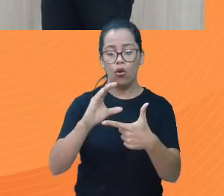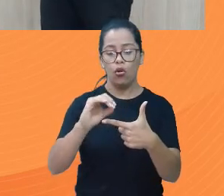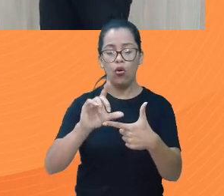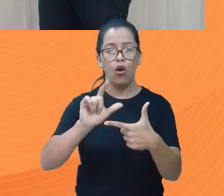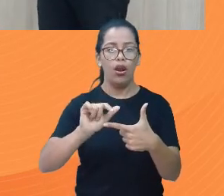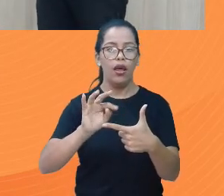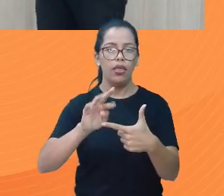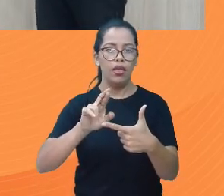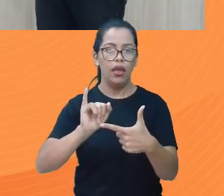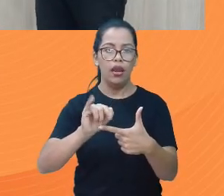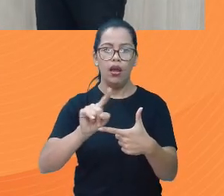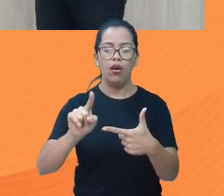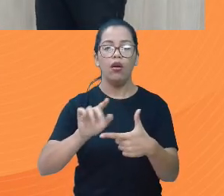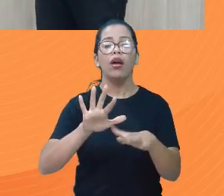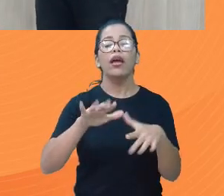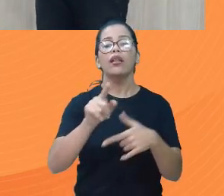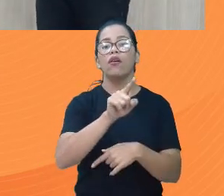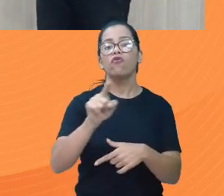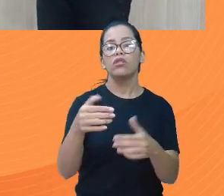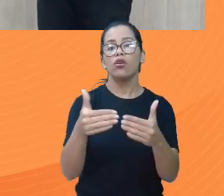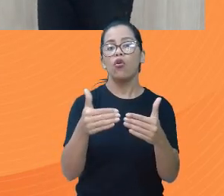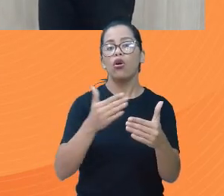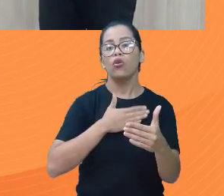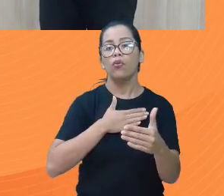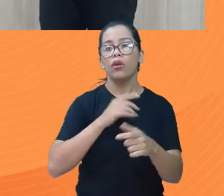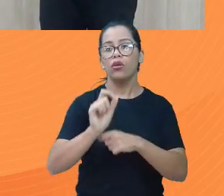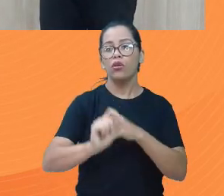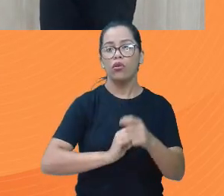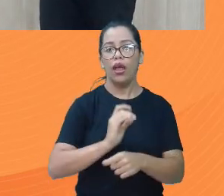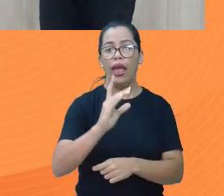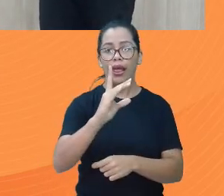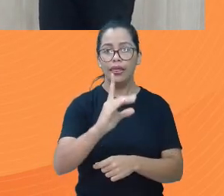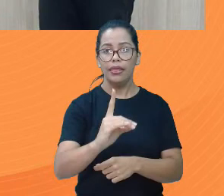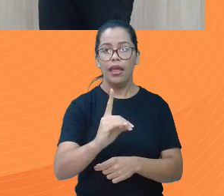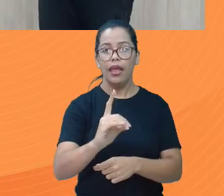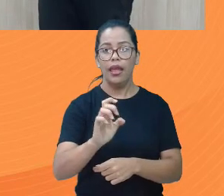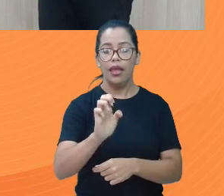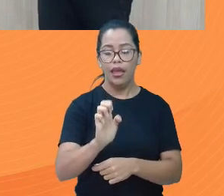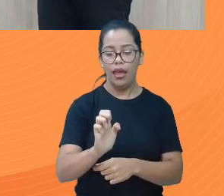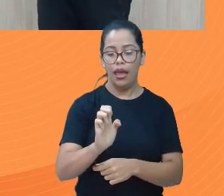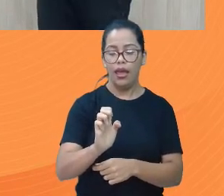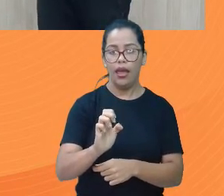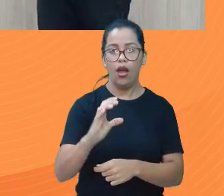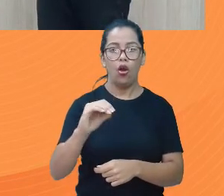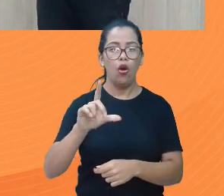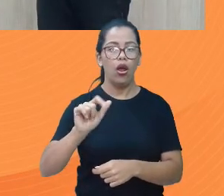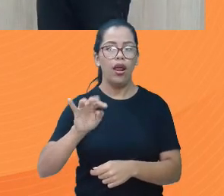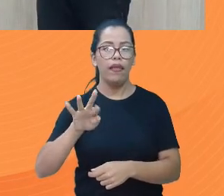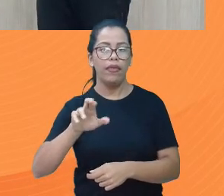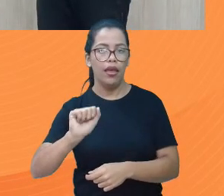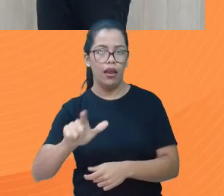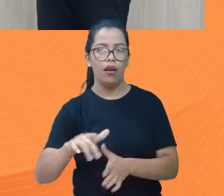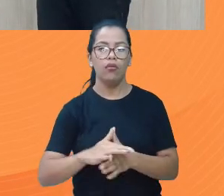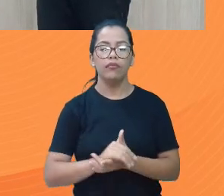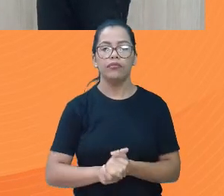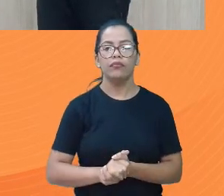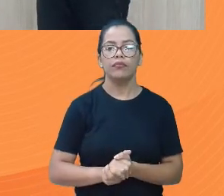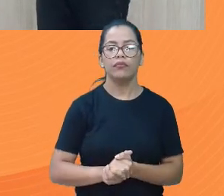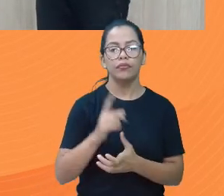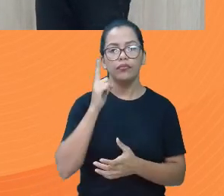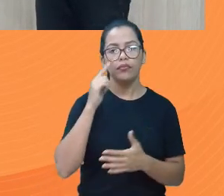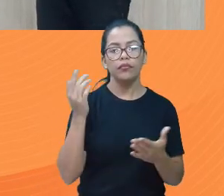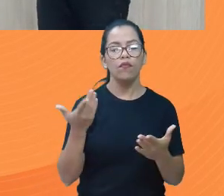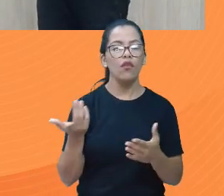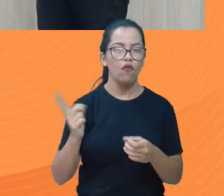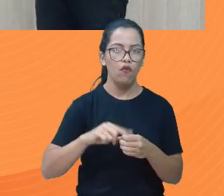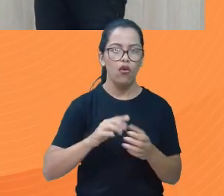concorda comigo que o ângulo D e o ângulo E, eles são colaterais, certo? Pode notar agora, ó, que o ângulo, vou